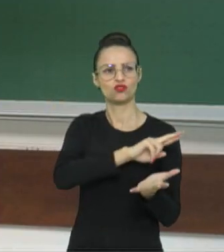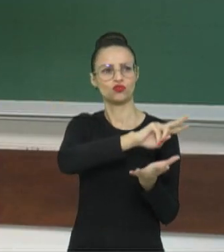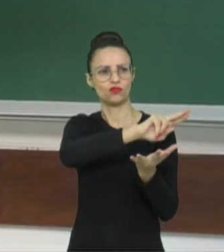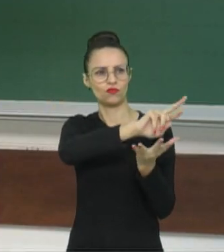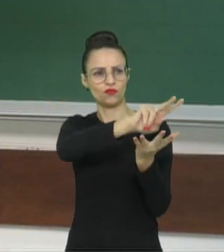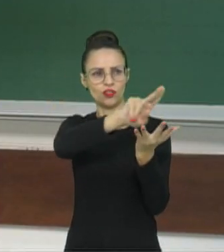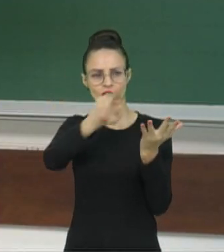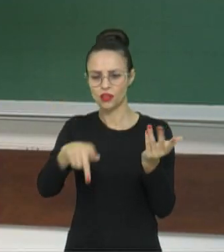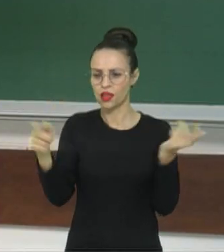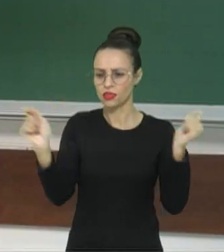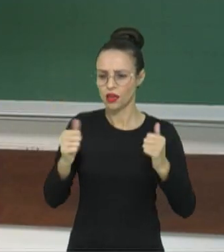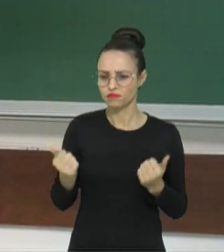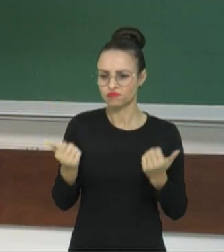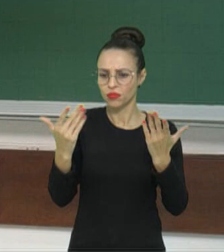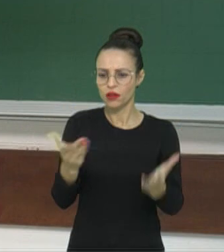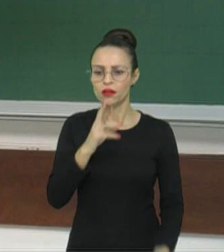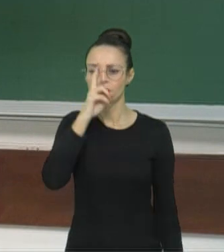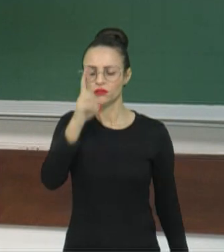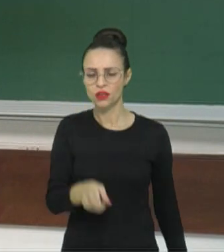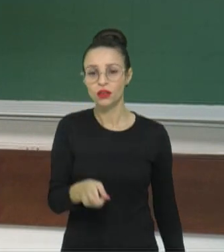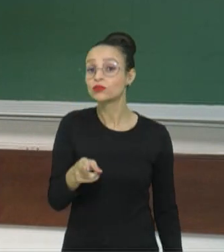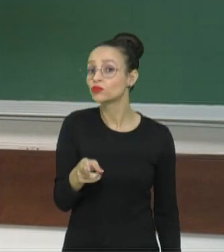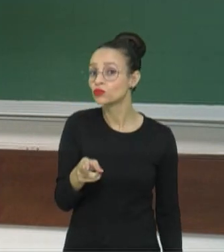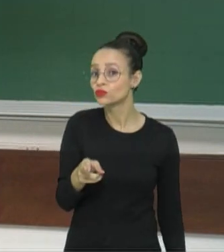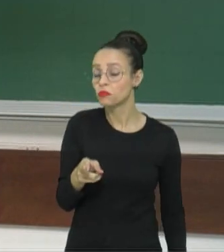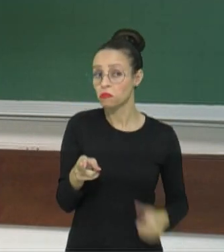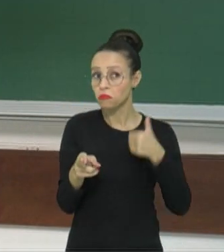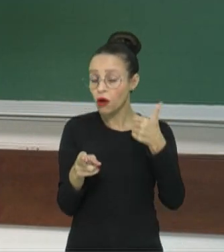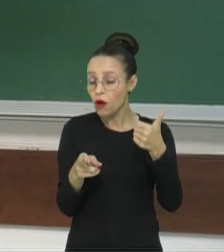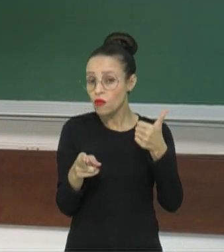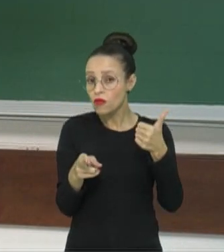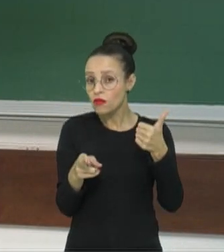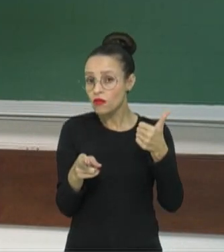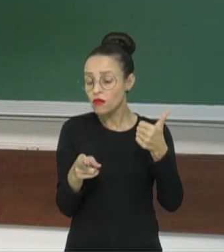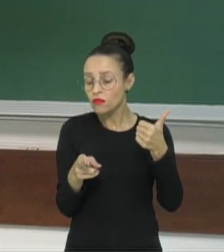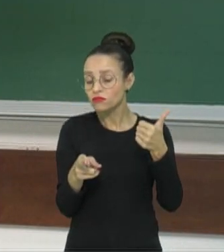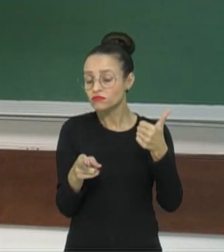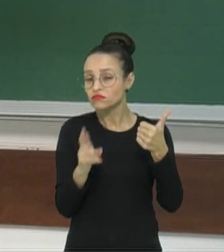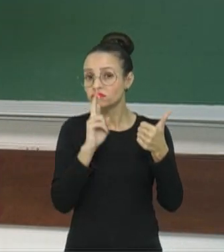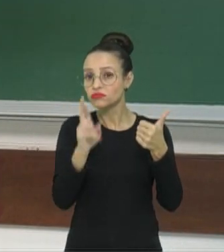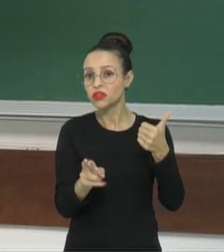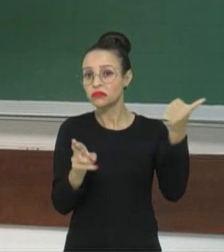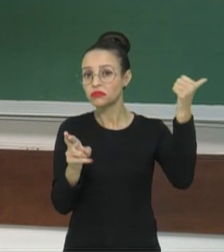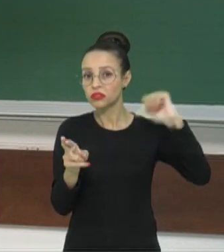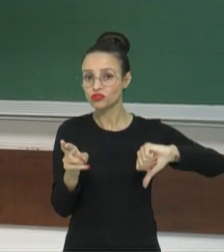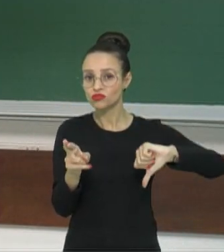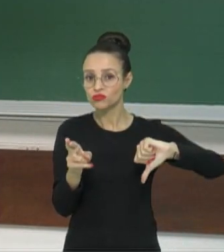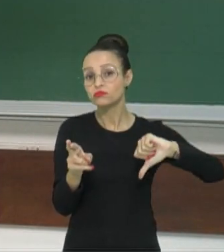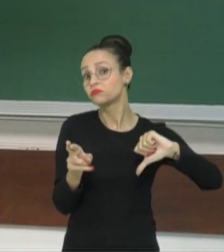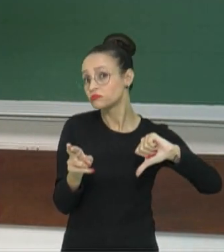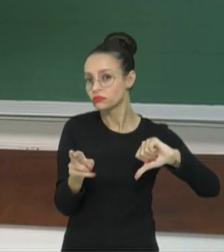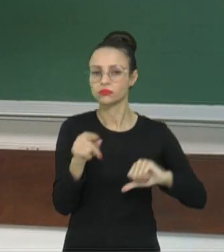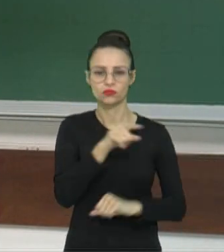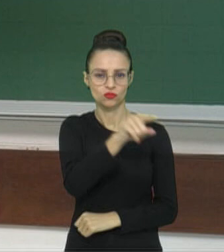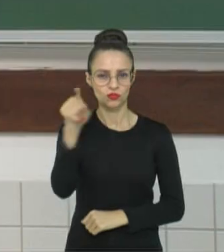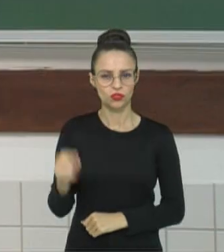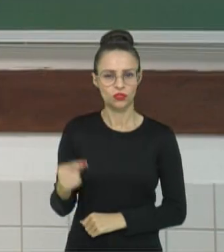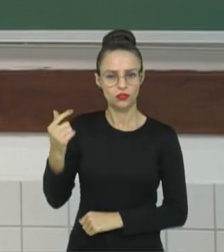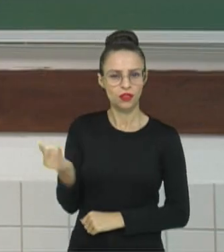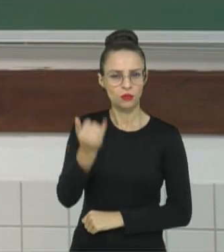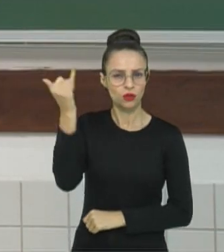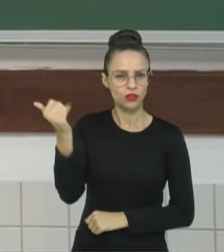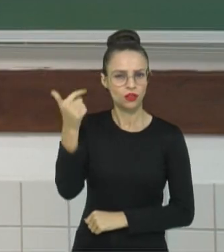gerar resultados. E esses resultados são positivos? São resultados negativos? É sempre importante a gente já